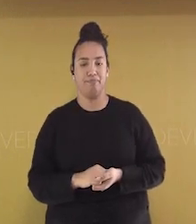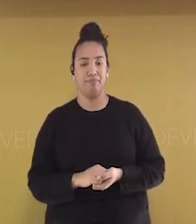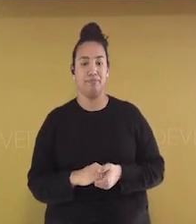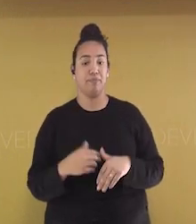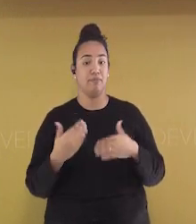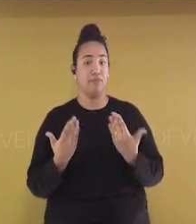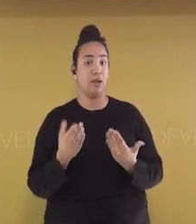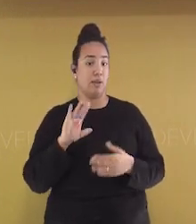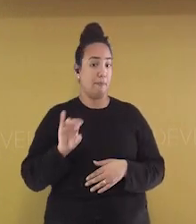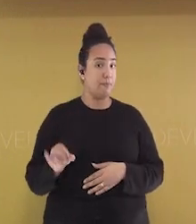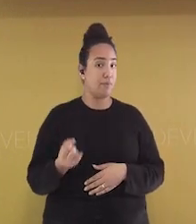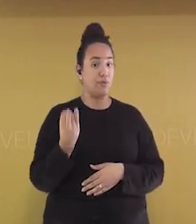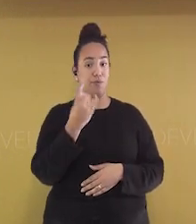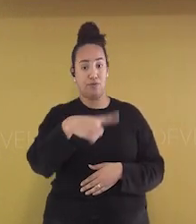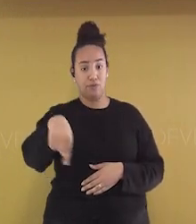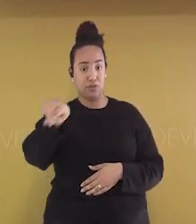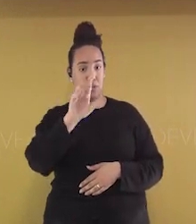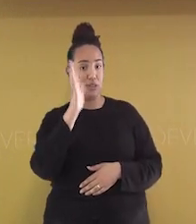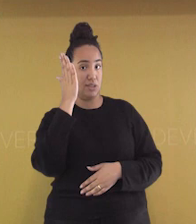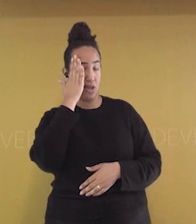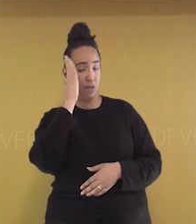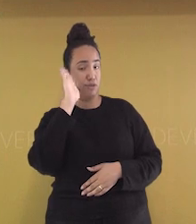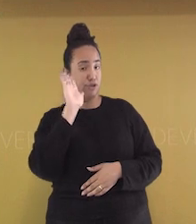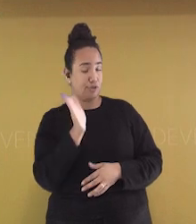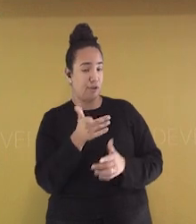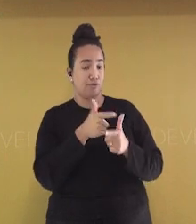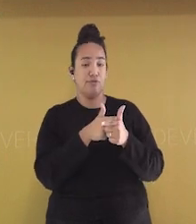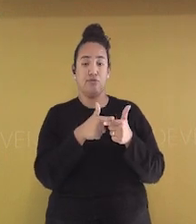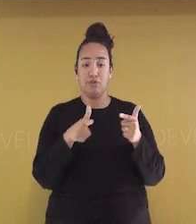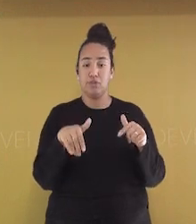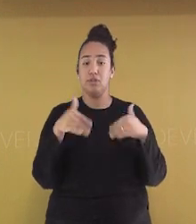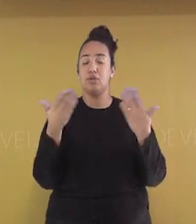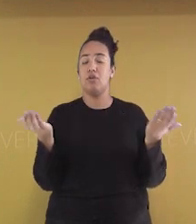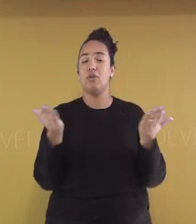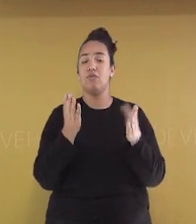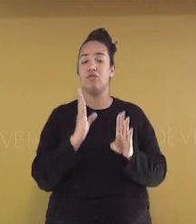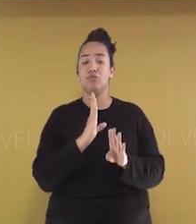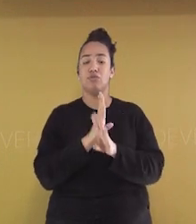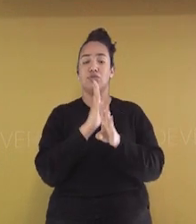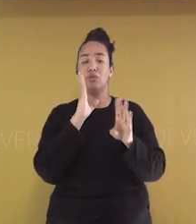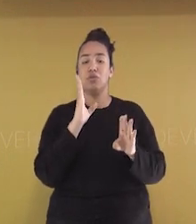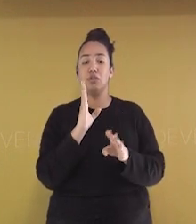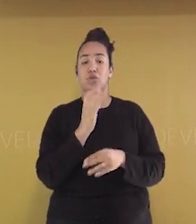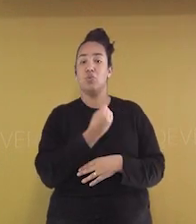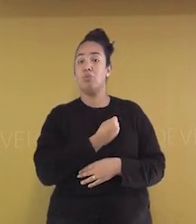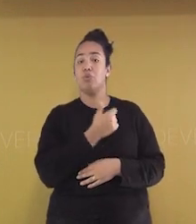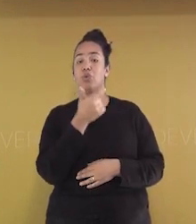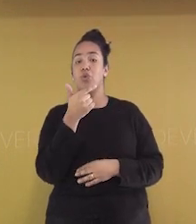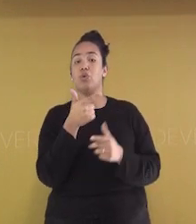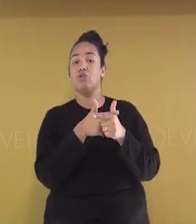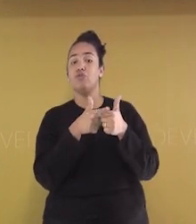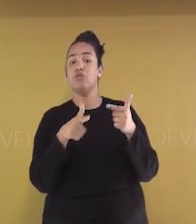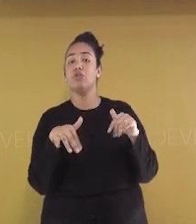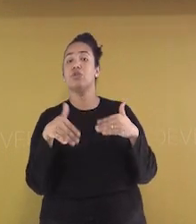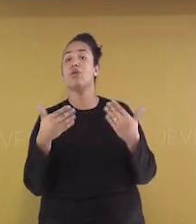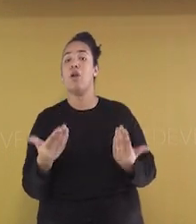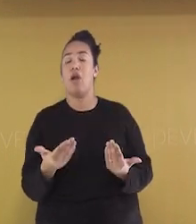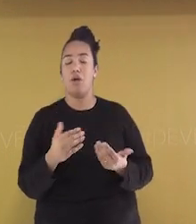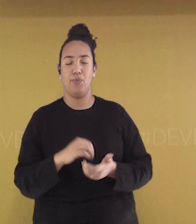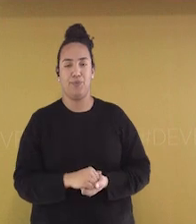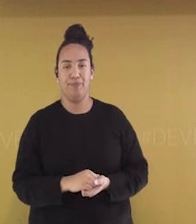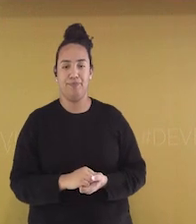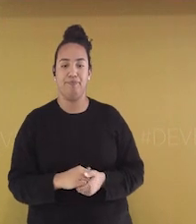hoje. Aproveitando que vocês já sabem o que são divisores, vamos descobrir os divisores do 2?